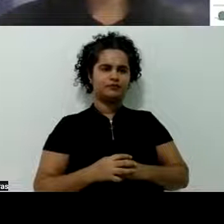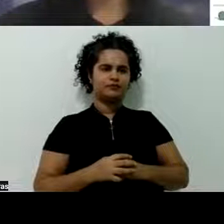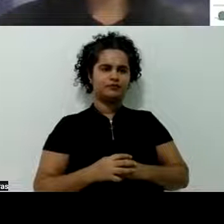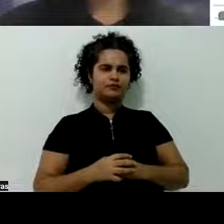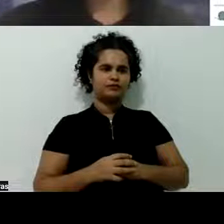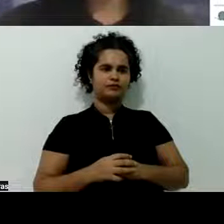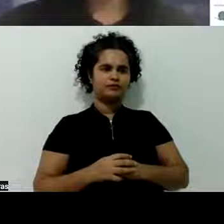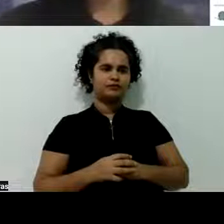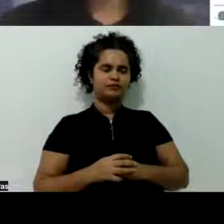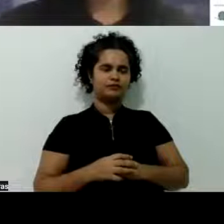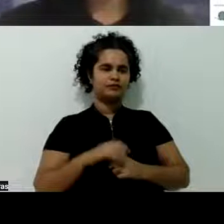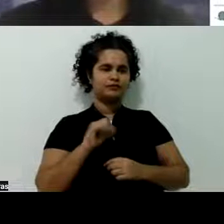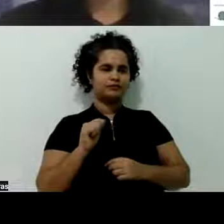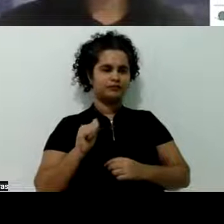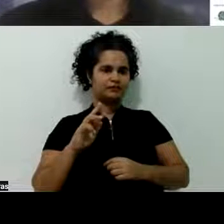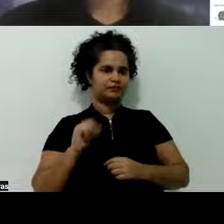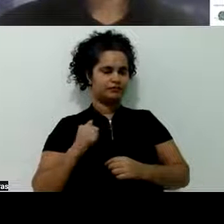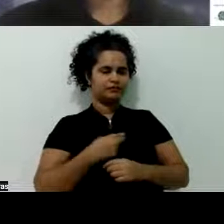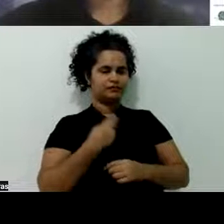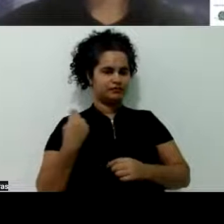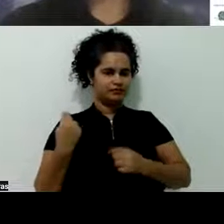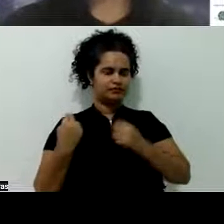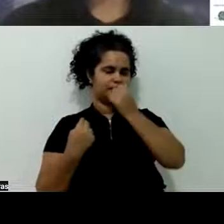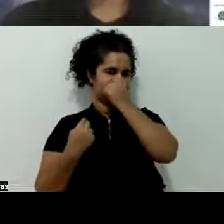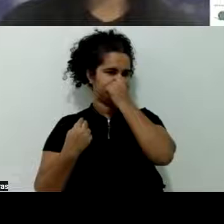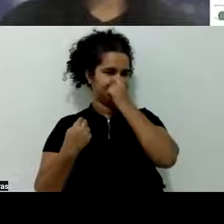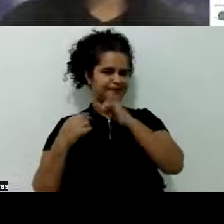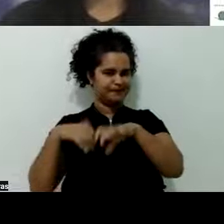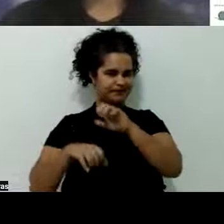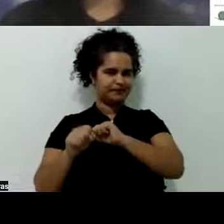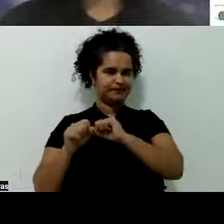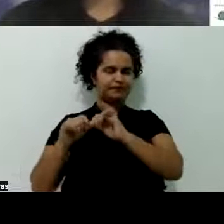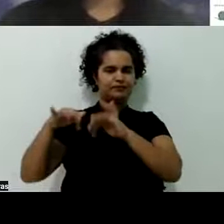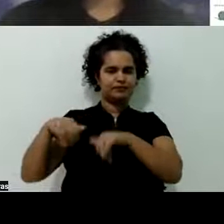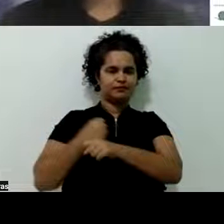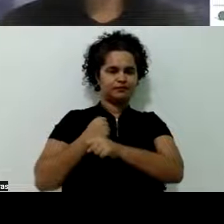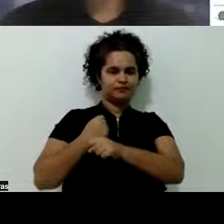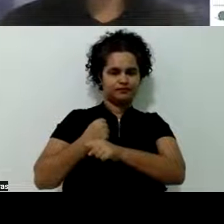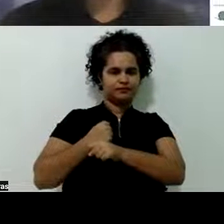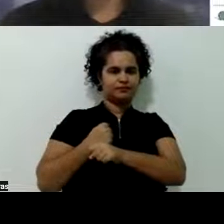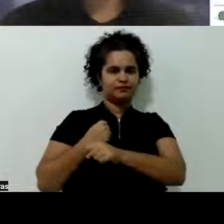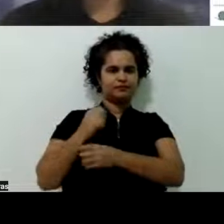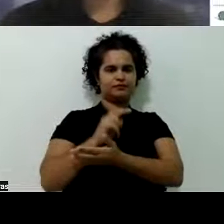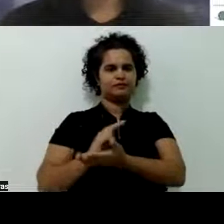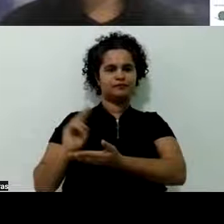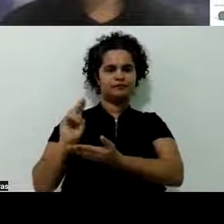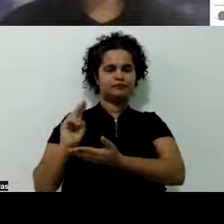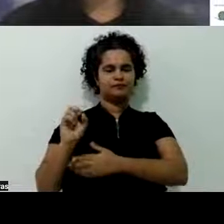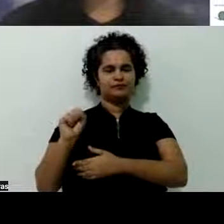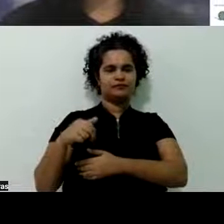Então, meu nome é Sara, me formei agora no final do ano, na Universidade Santa